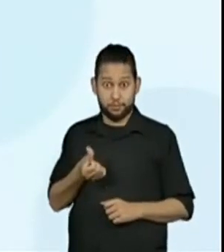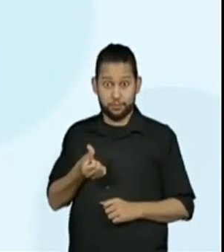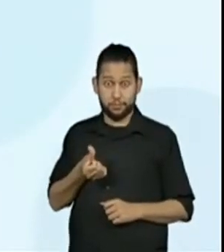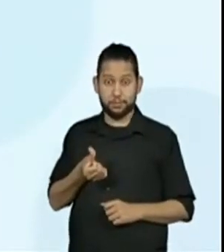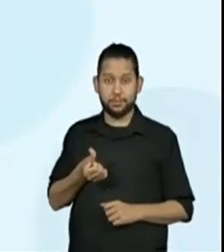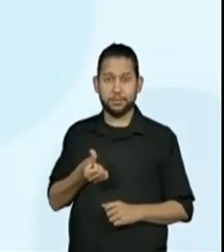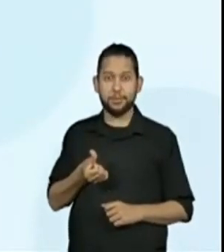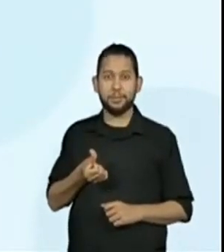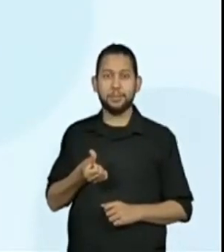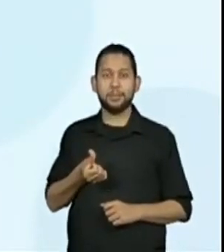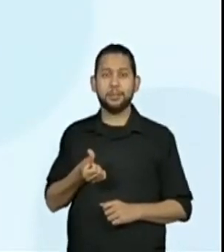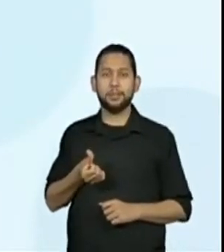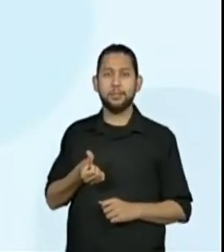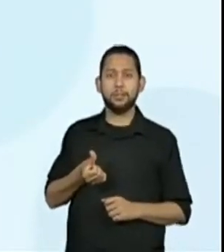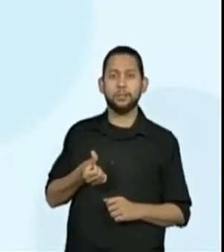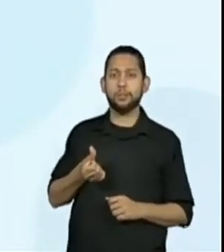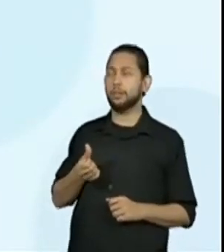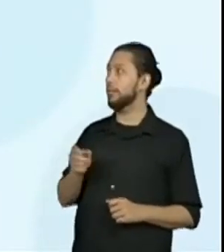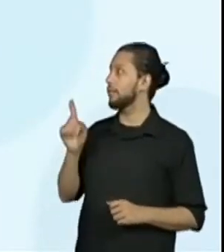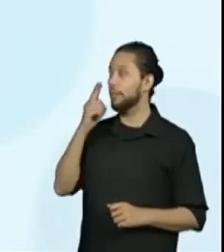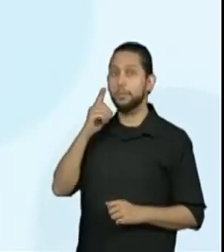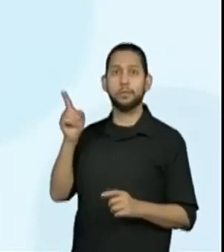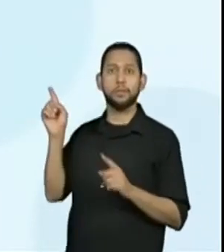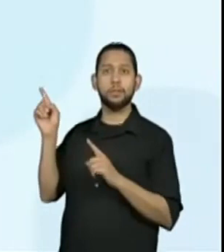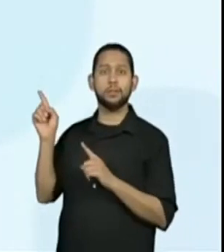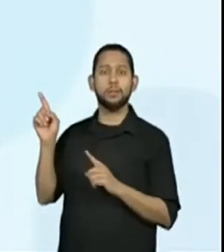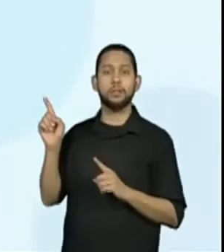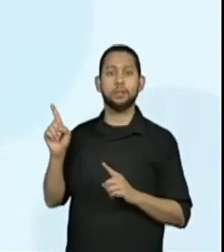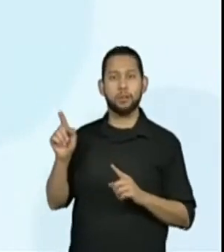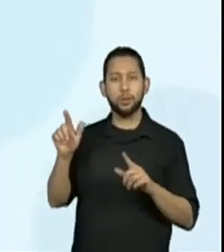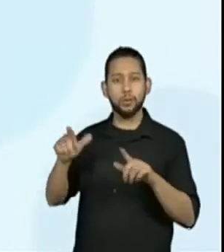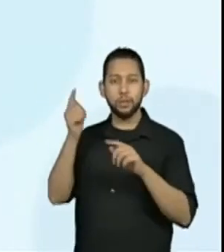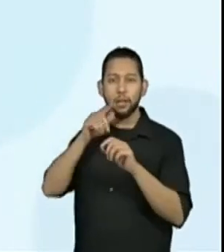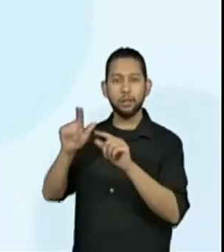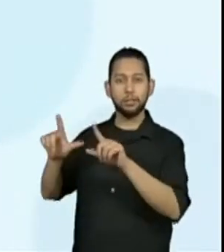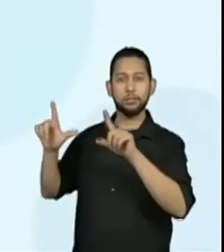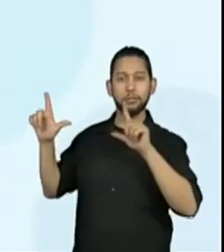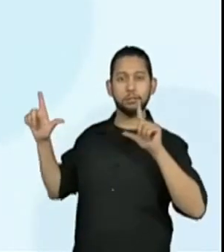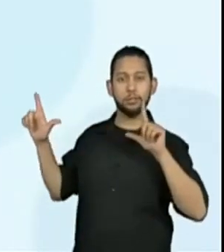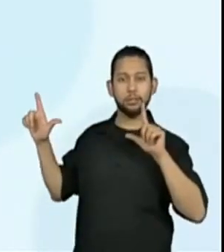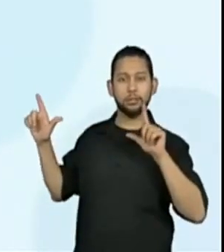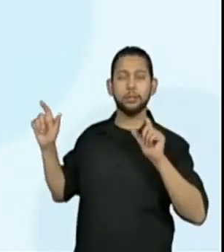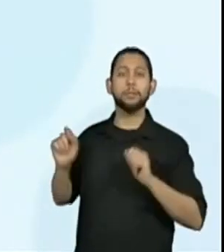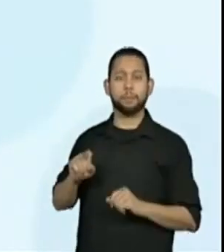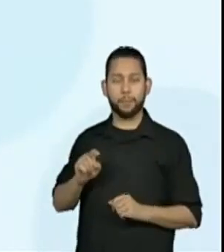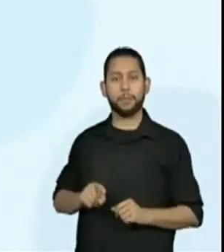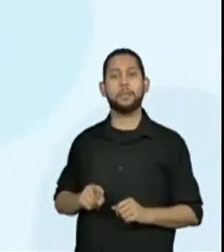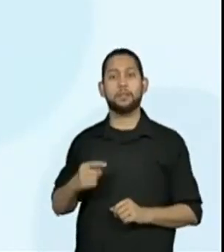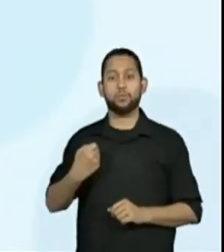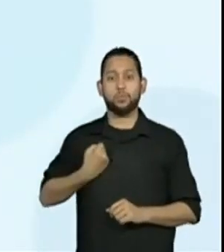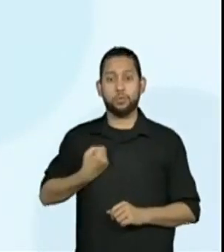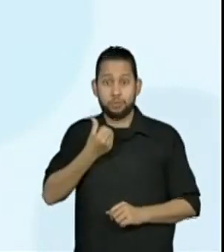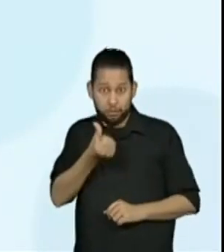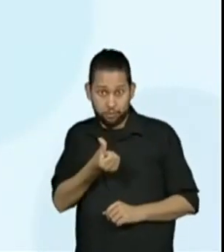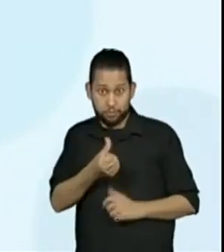Quer um pouquinho só para o lado, para ver se o oráculo foca aqui? Isso, se ele consegue. Isso. Casa 6.